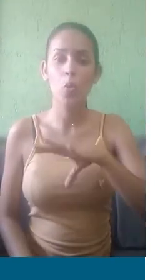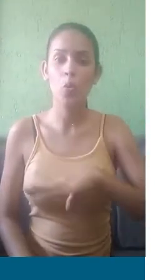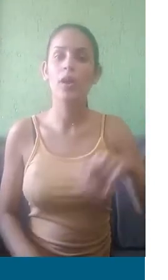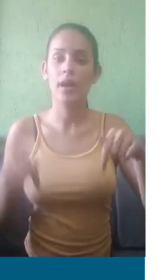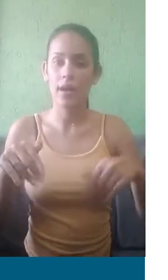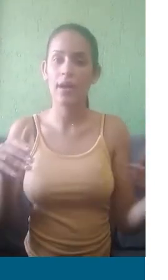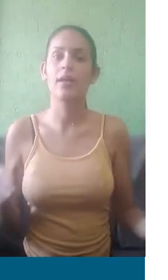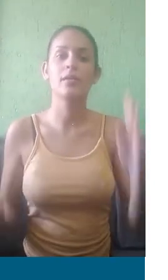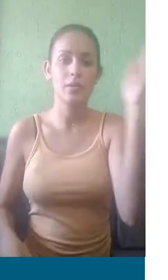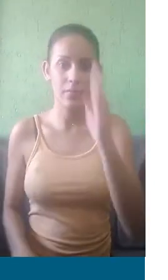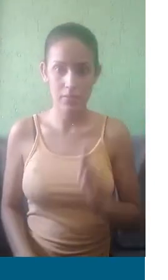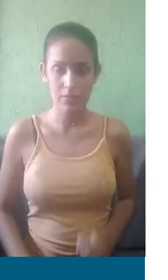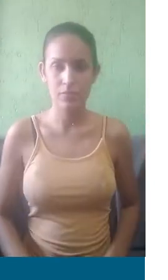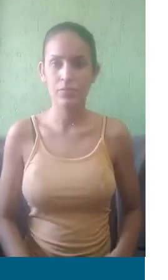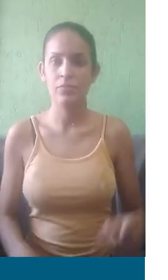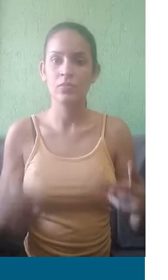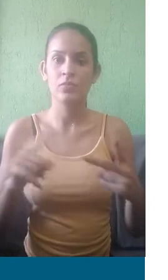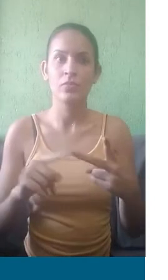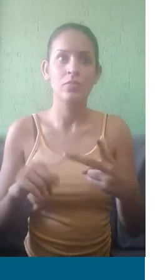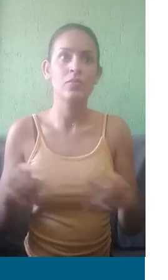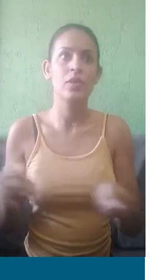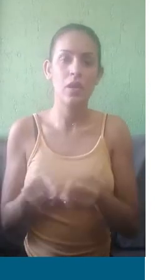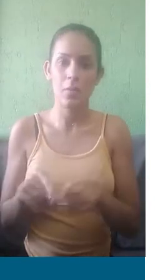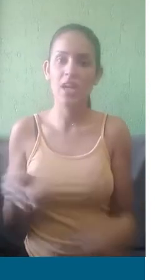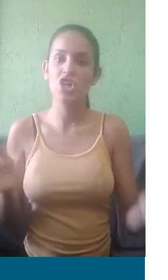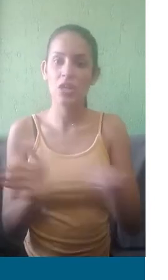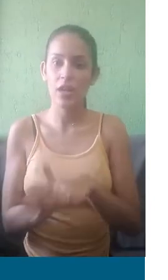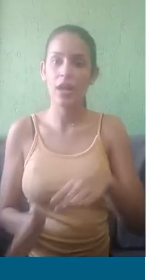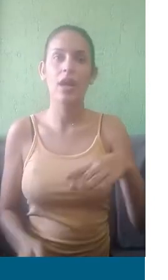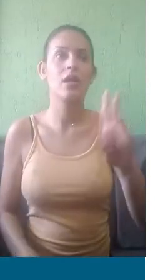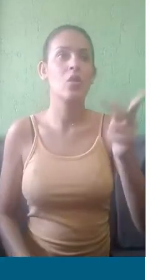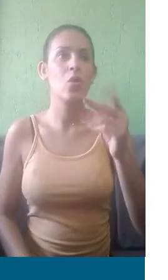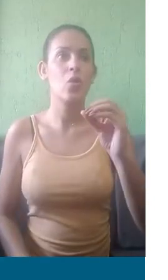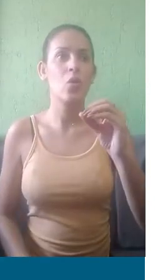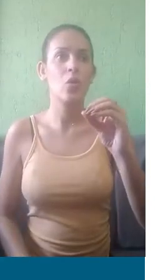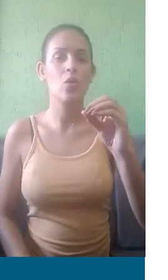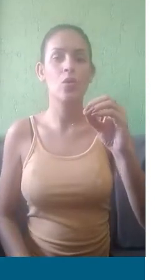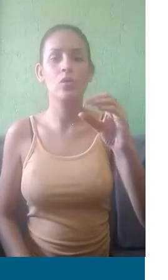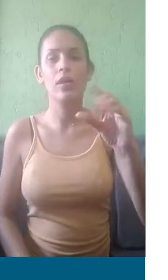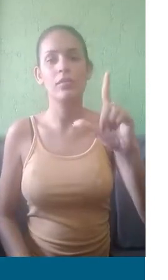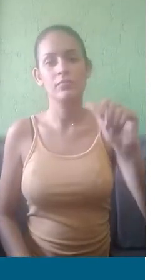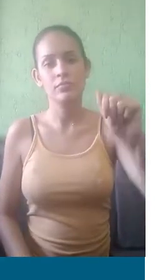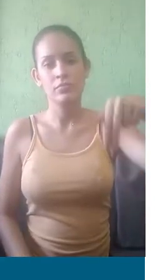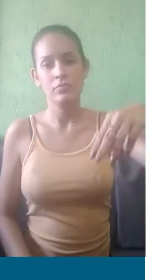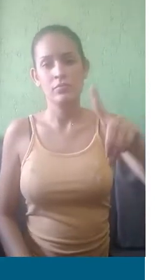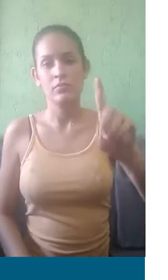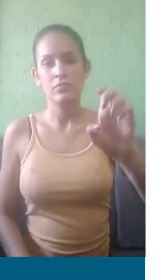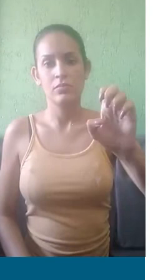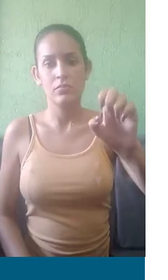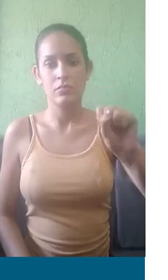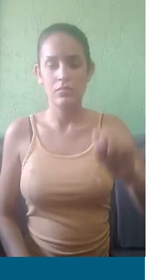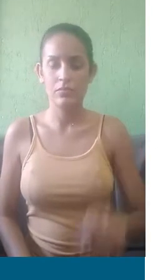Ele focaliza e satiriza a visão de um anjo, a figura de um anjo protetor dos índios. E ele